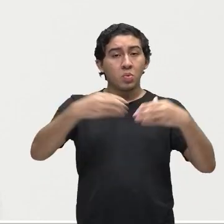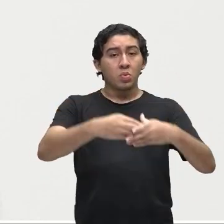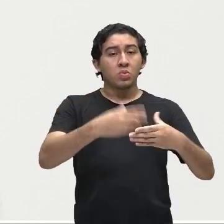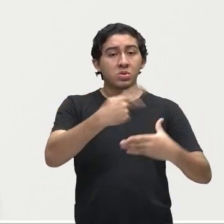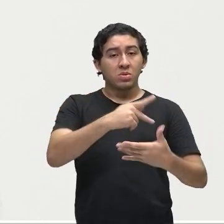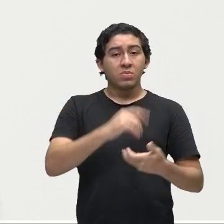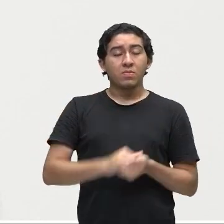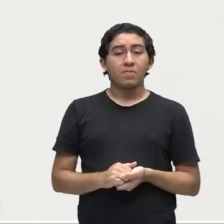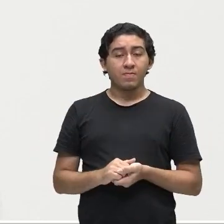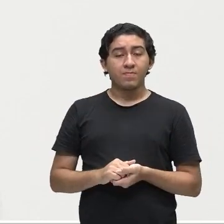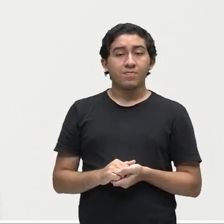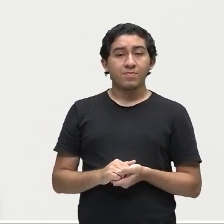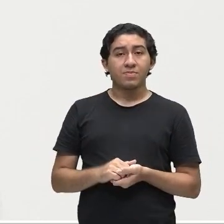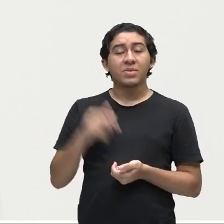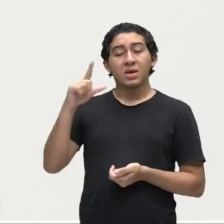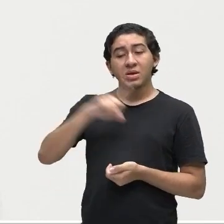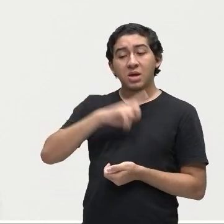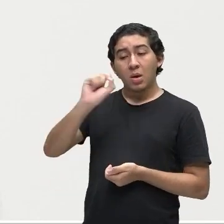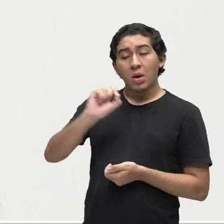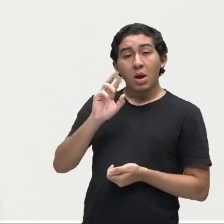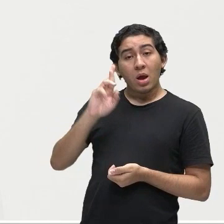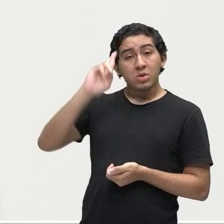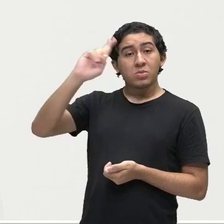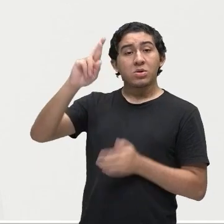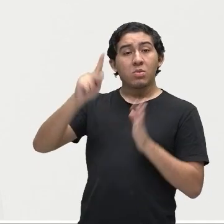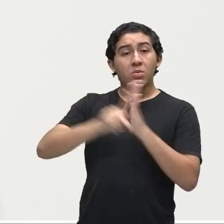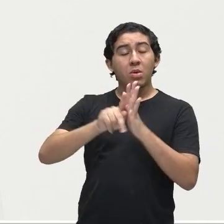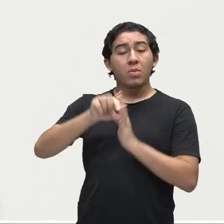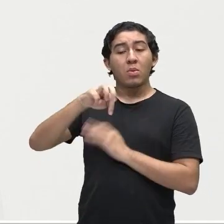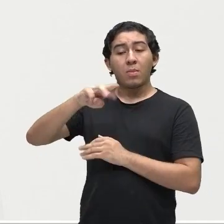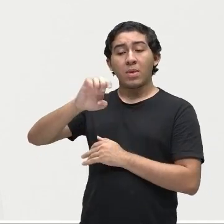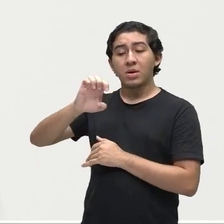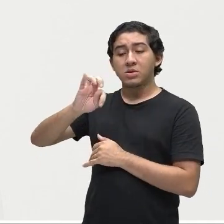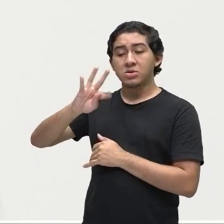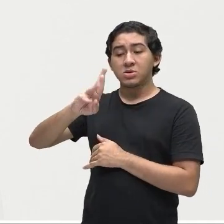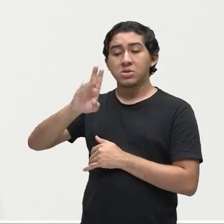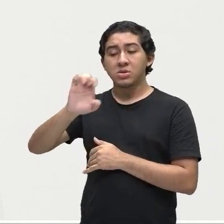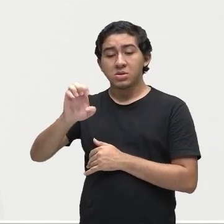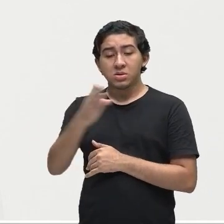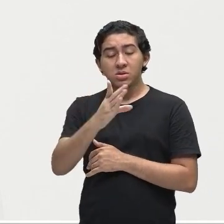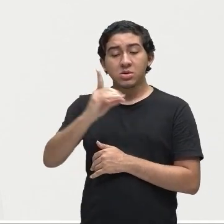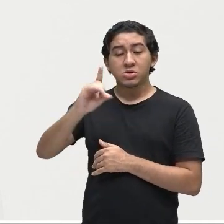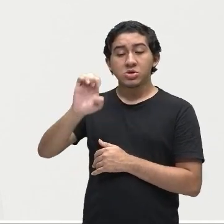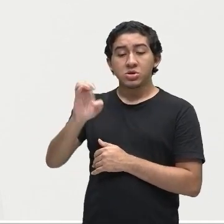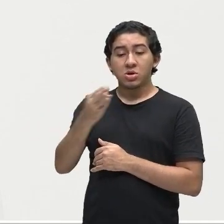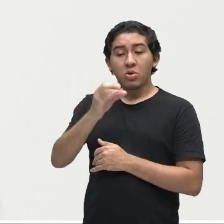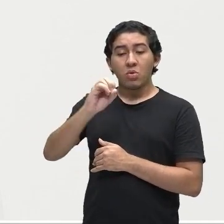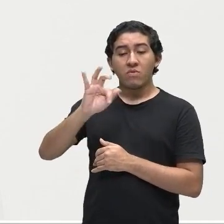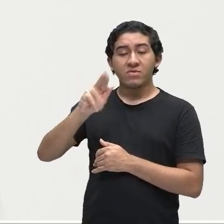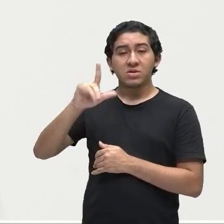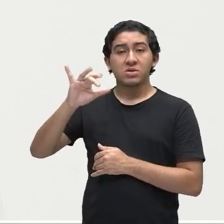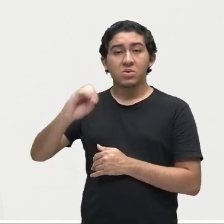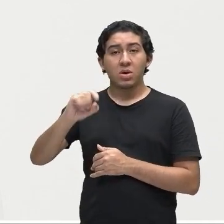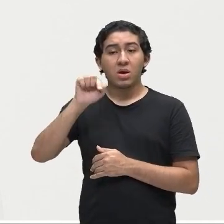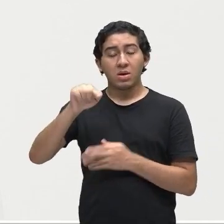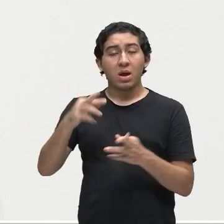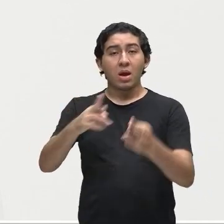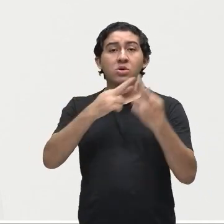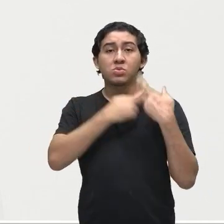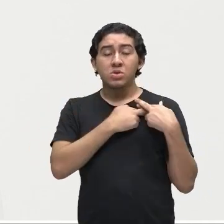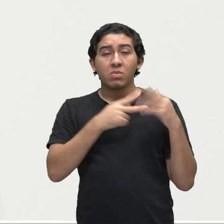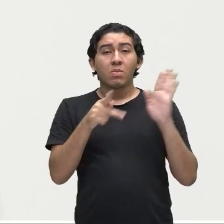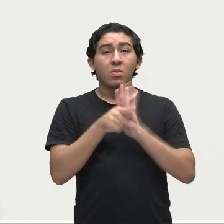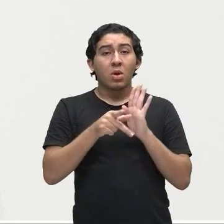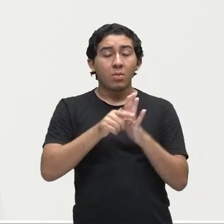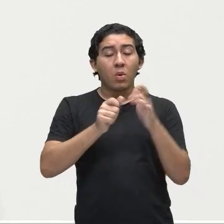Essas oficinas eram comandadas aí por chamado mestre de ofício, que era o responsável em administrar